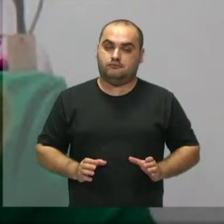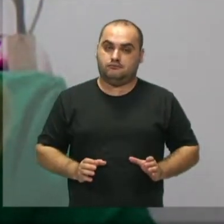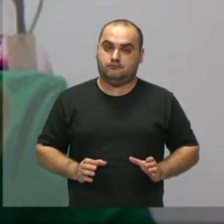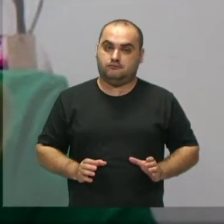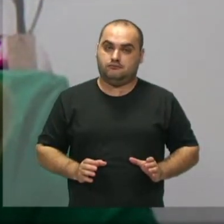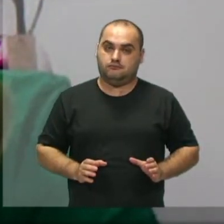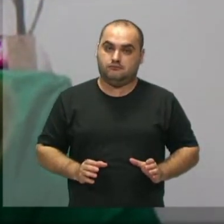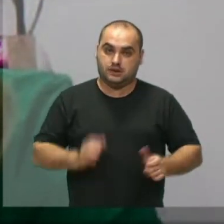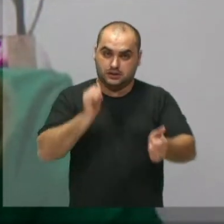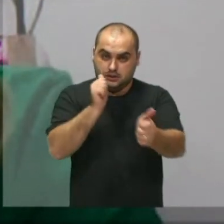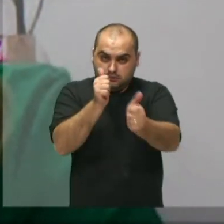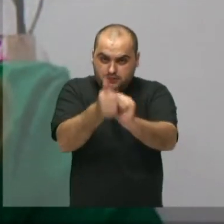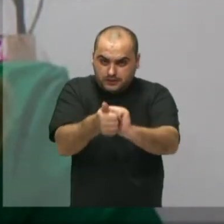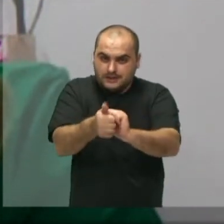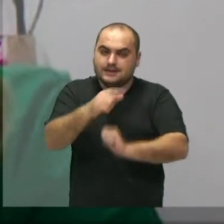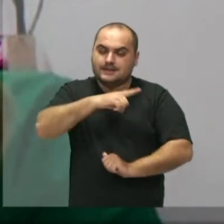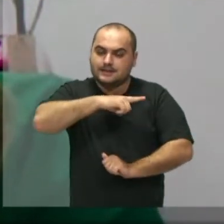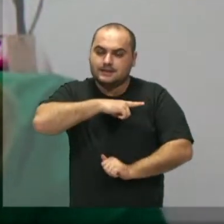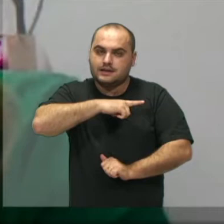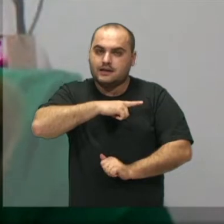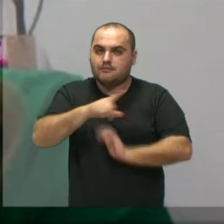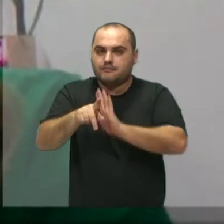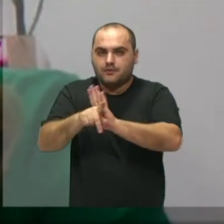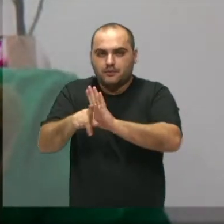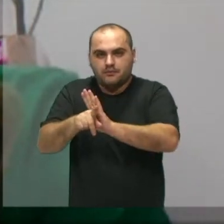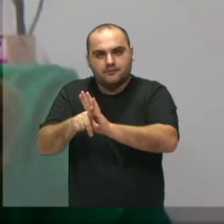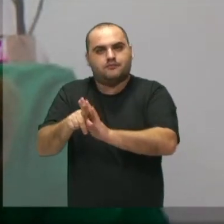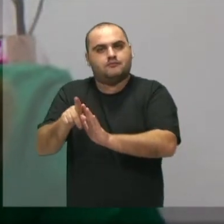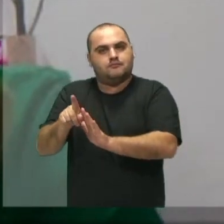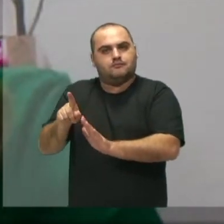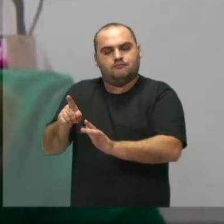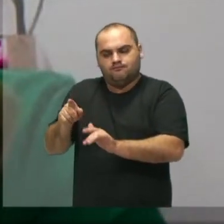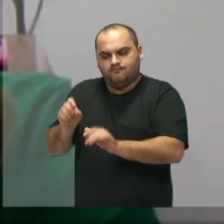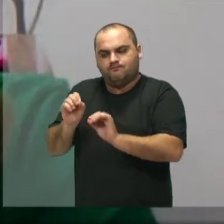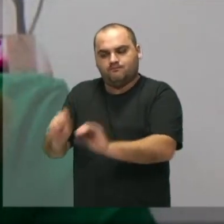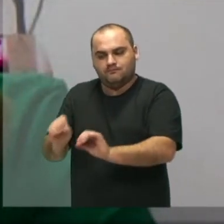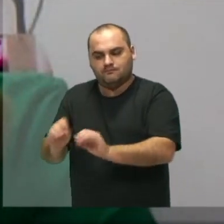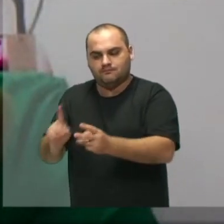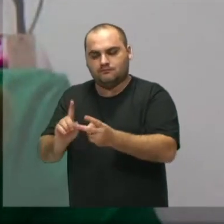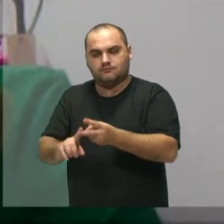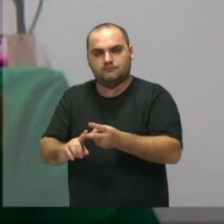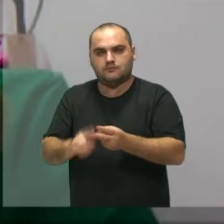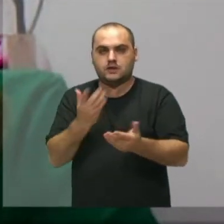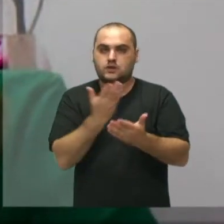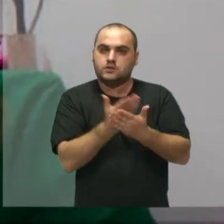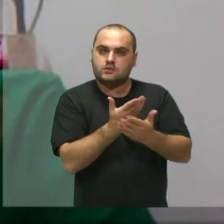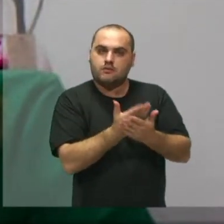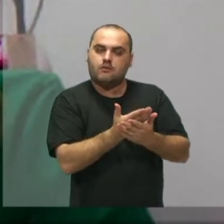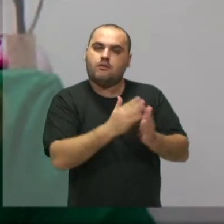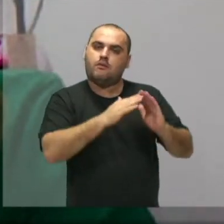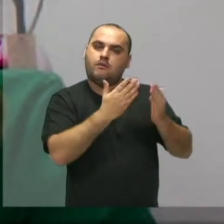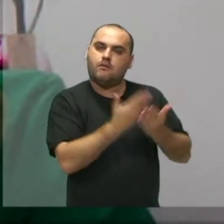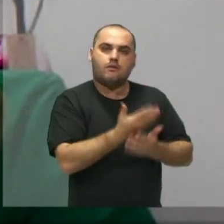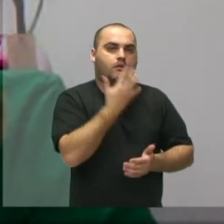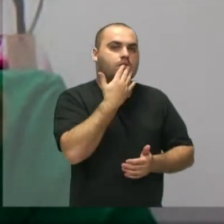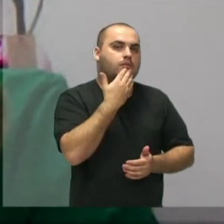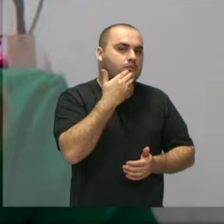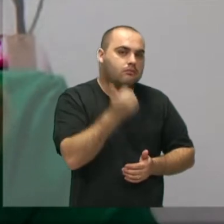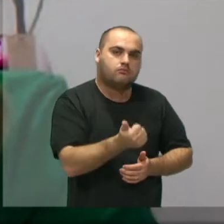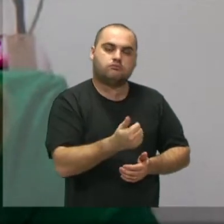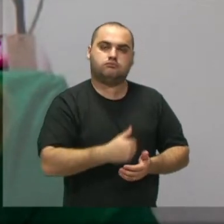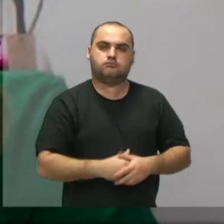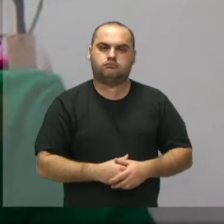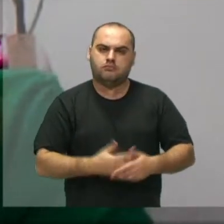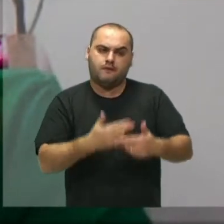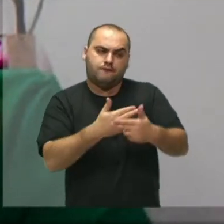o esporte tem muito essa coisa da disciplina, do desempenho escolar que melhora. E várias mães, no